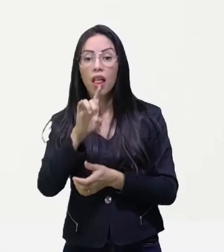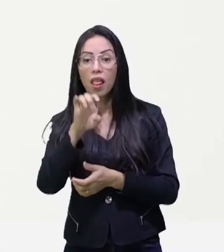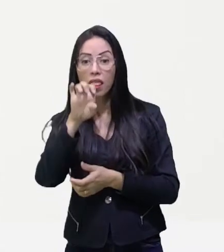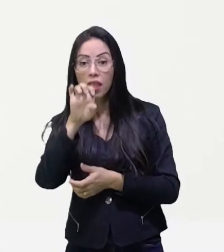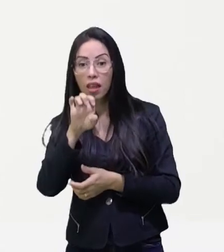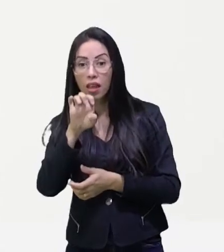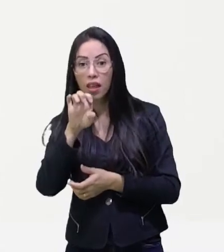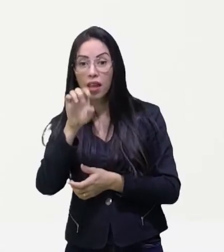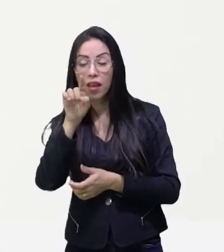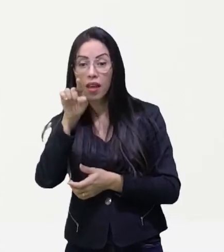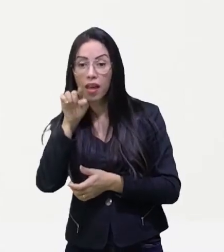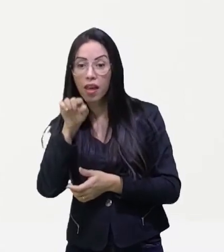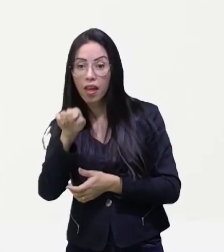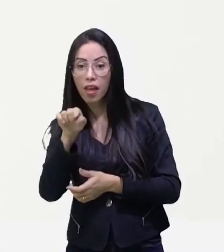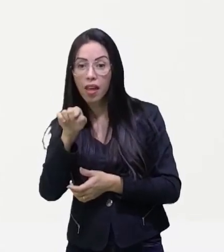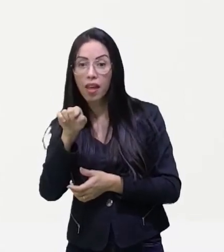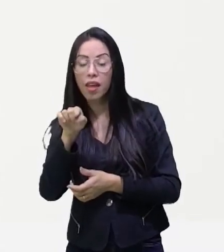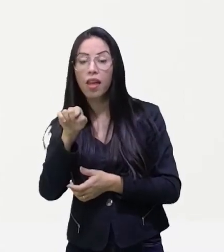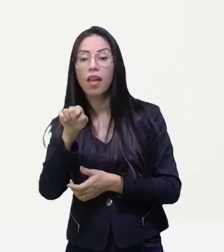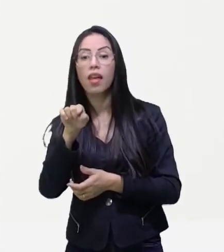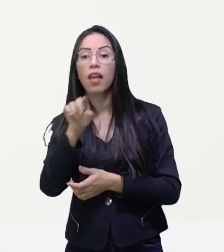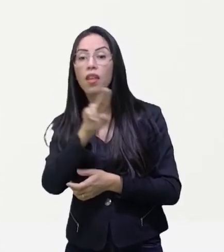ó. Daniele.